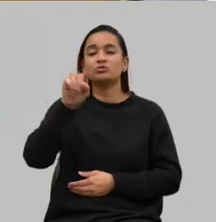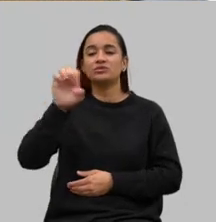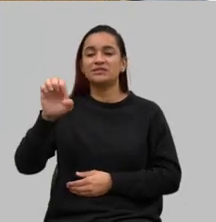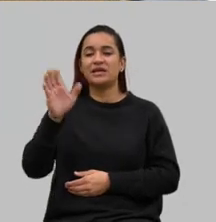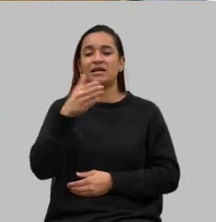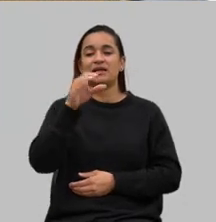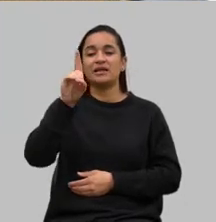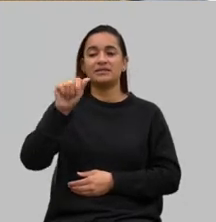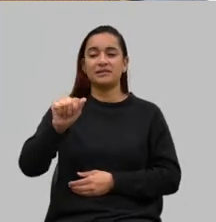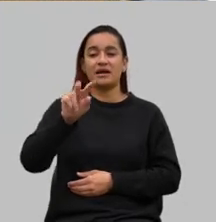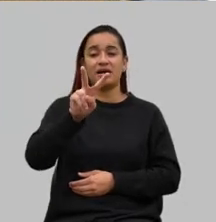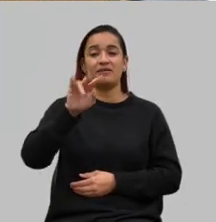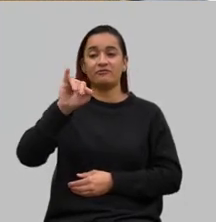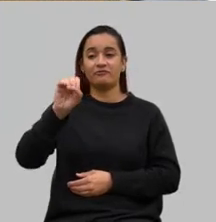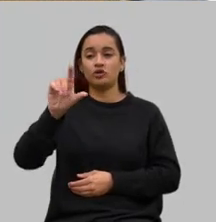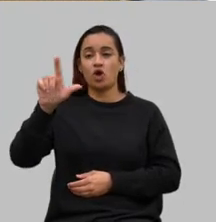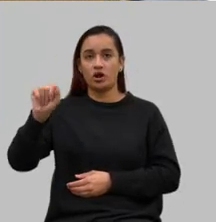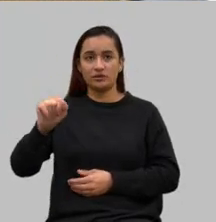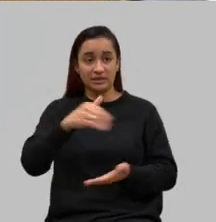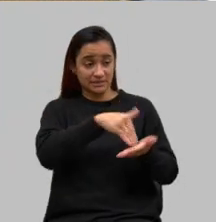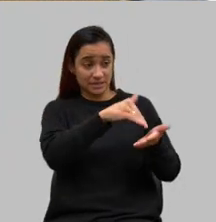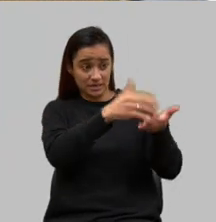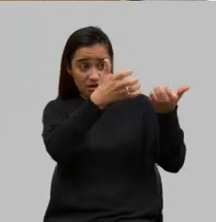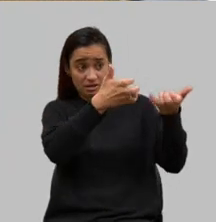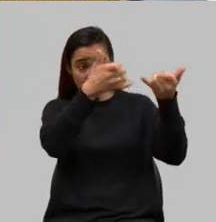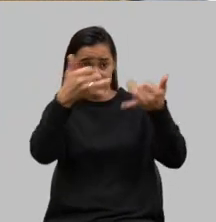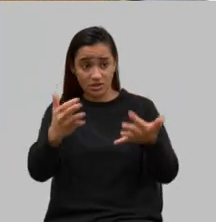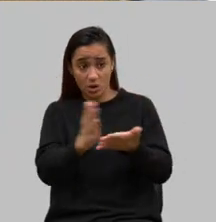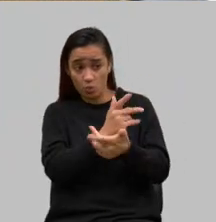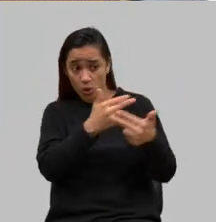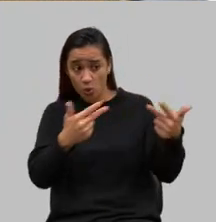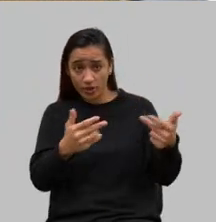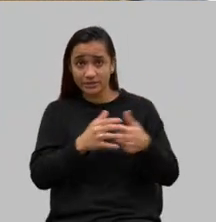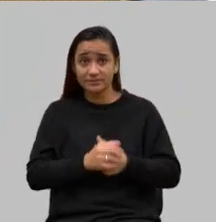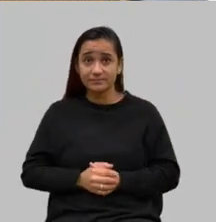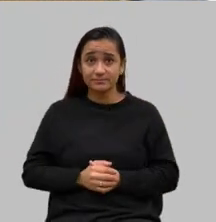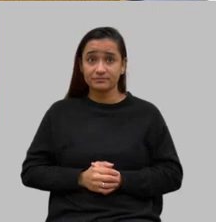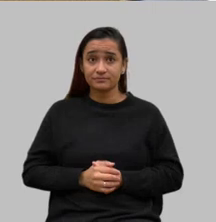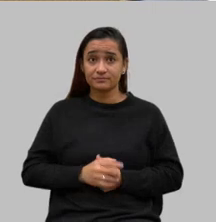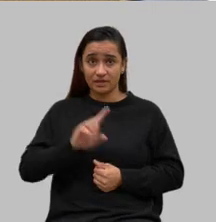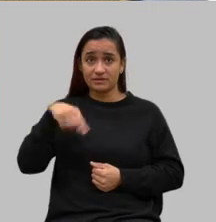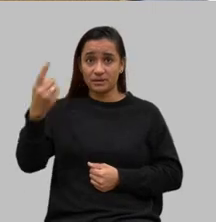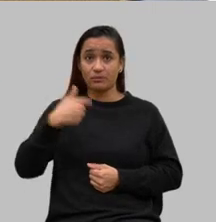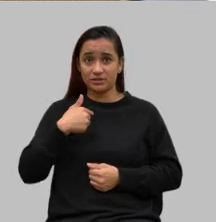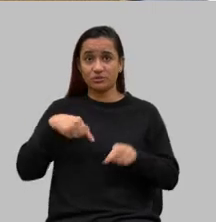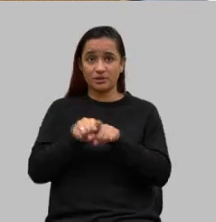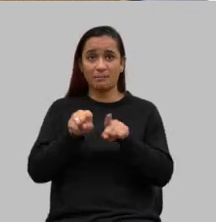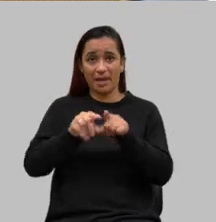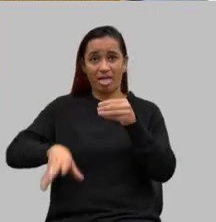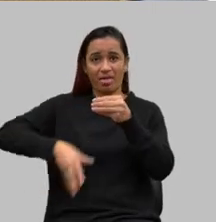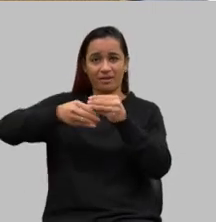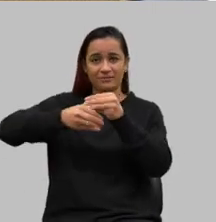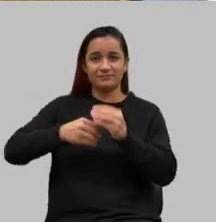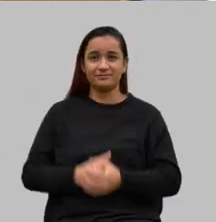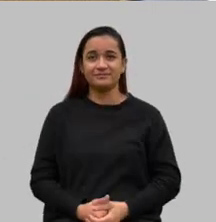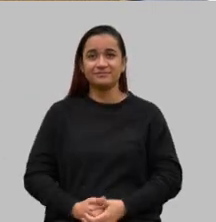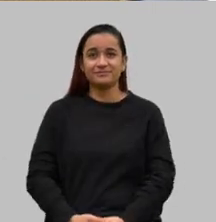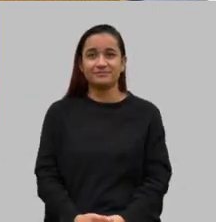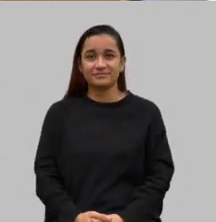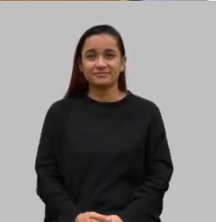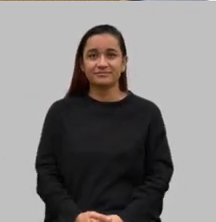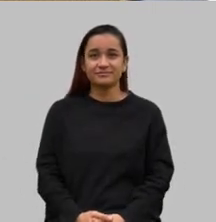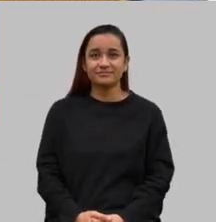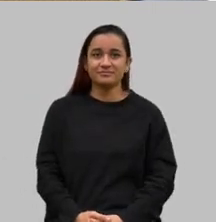secretária quer falar alguma coisa que aí depois eu vou falar também Presidente né